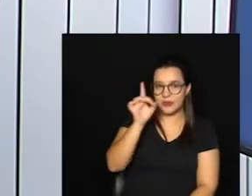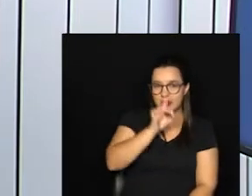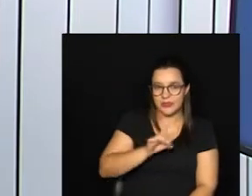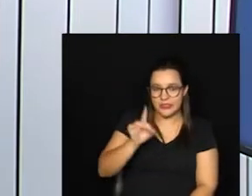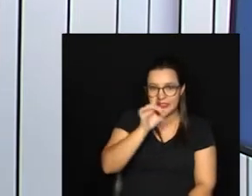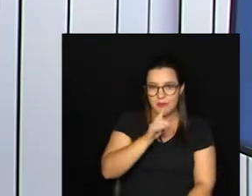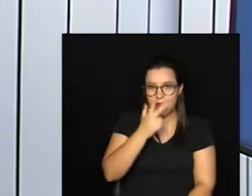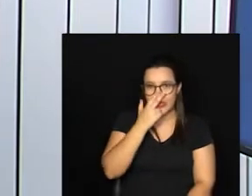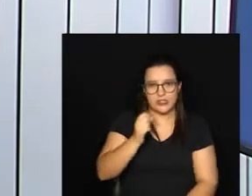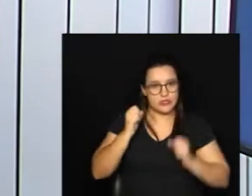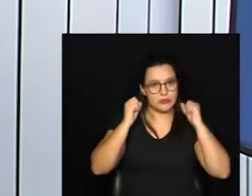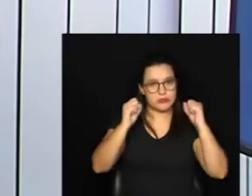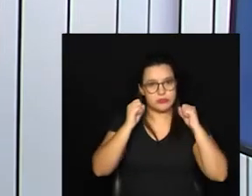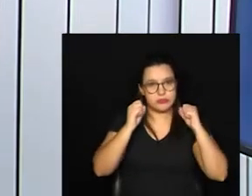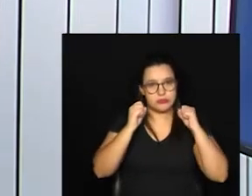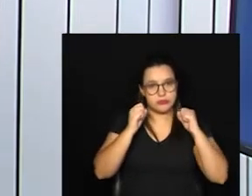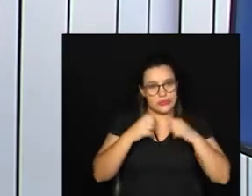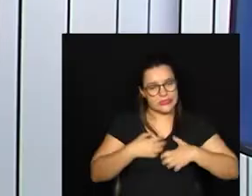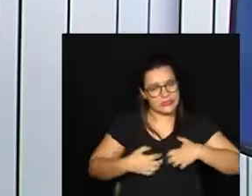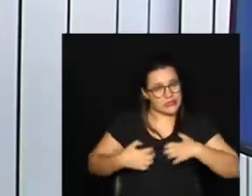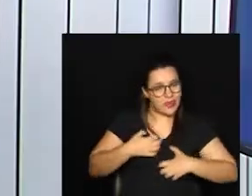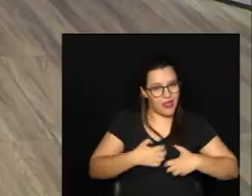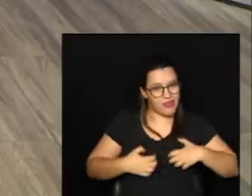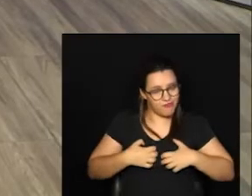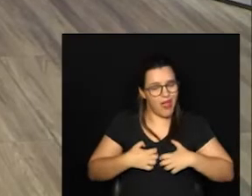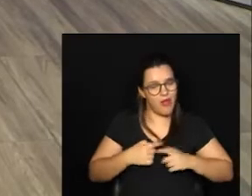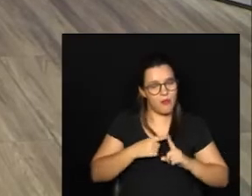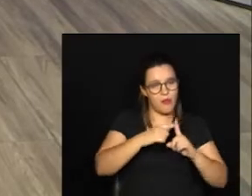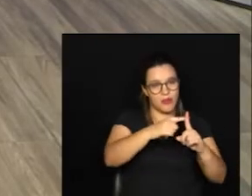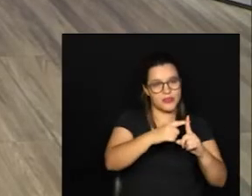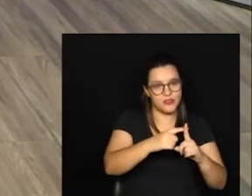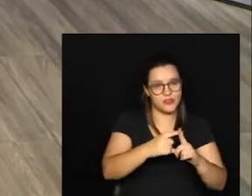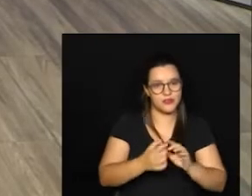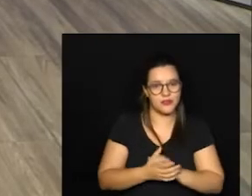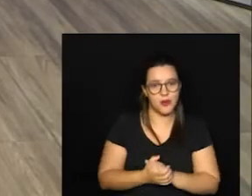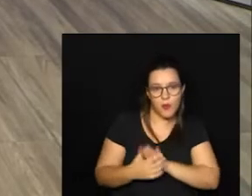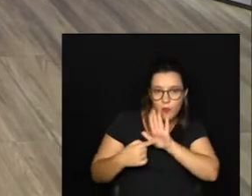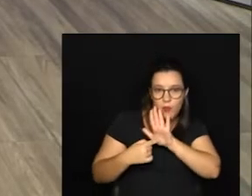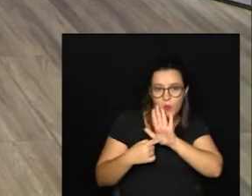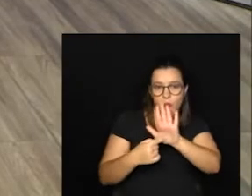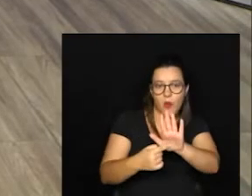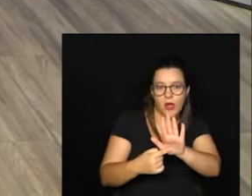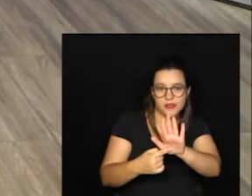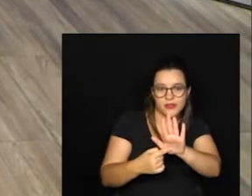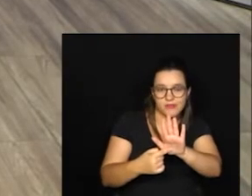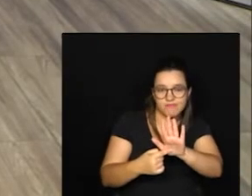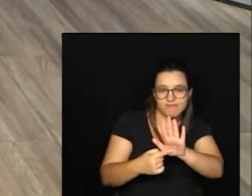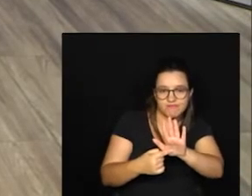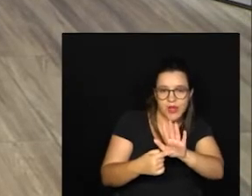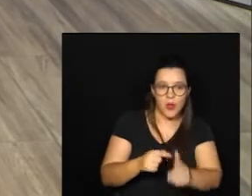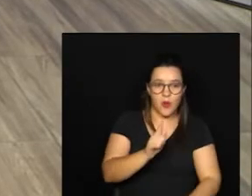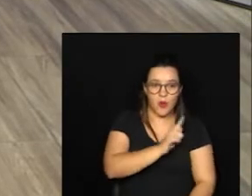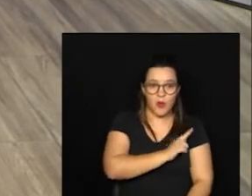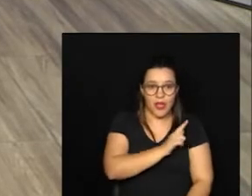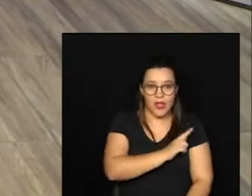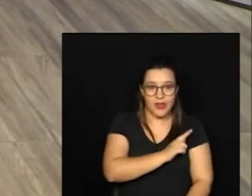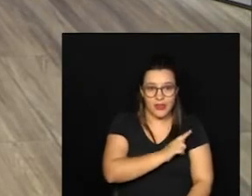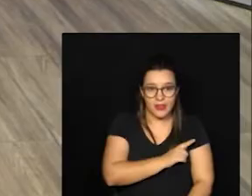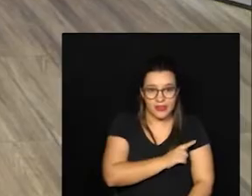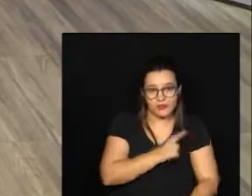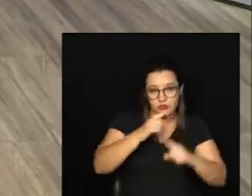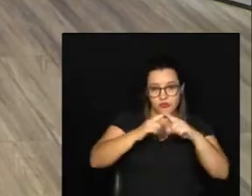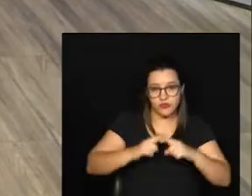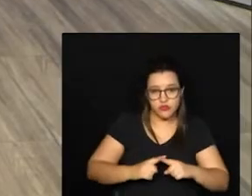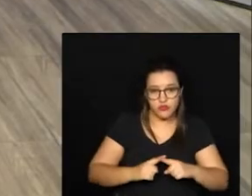do torcedor bugrino é positivo. A gente tem aqui a arte para falar do Guarani do América Mineiro. Olha só, as